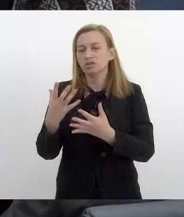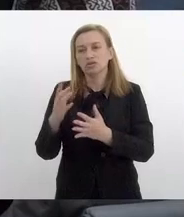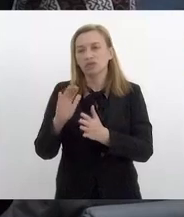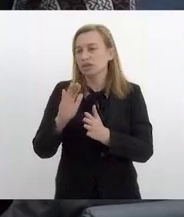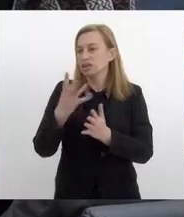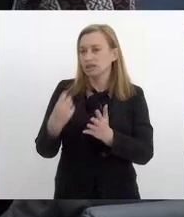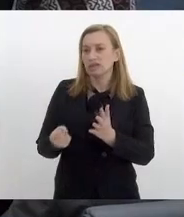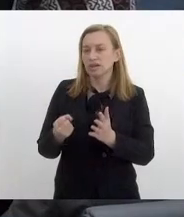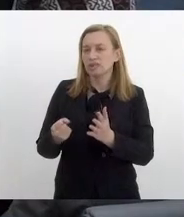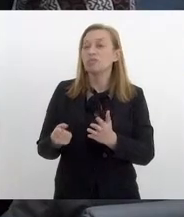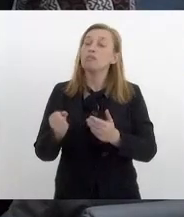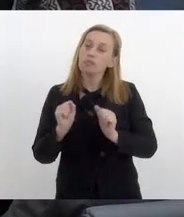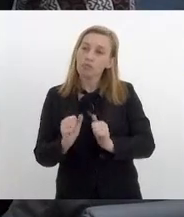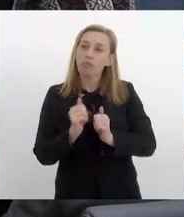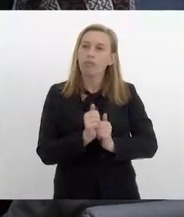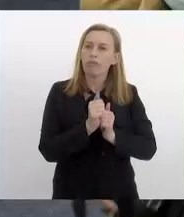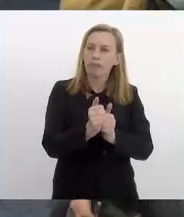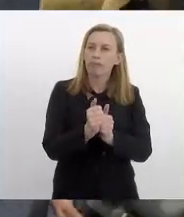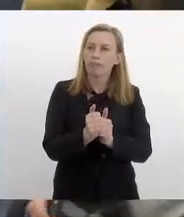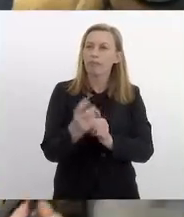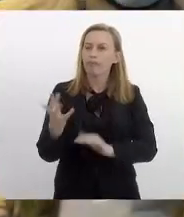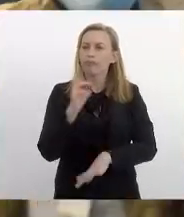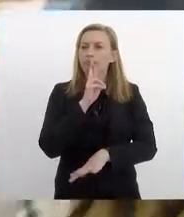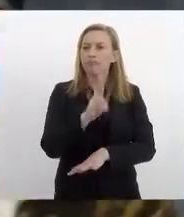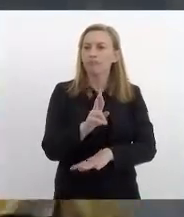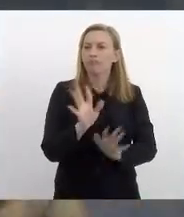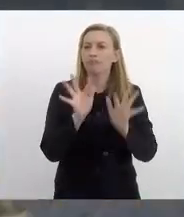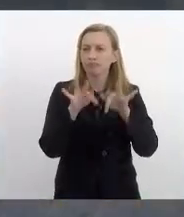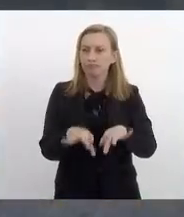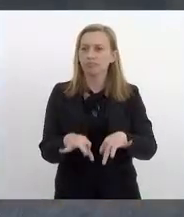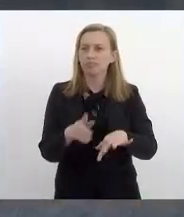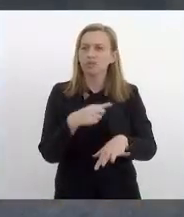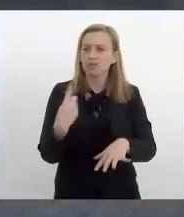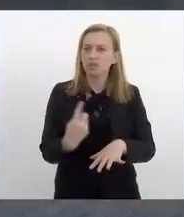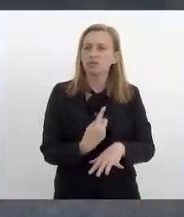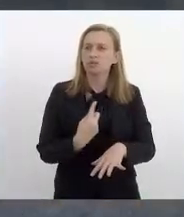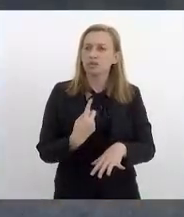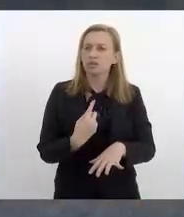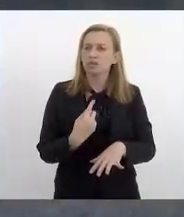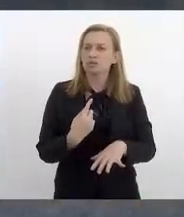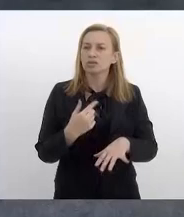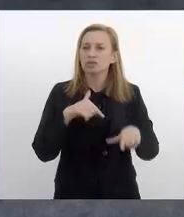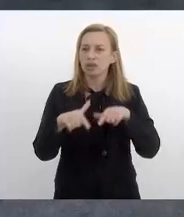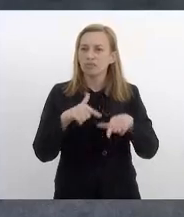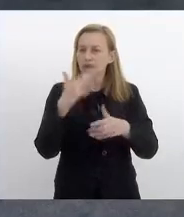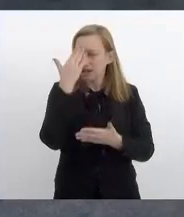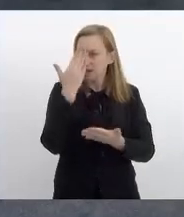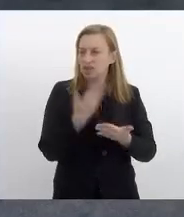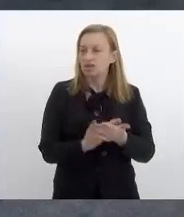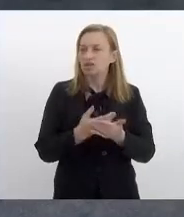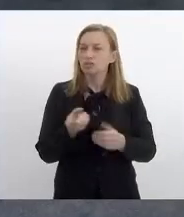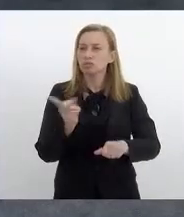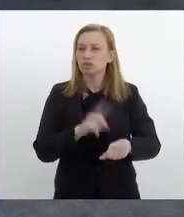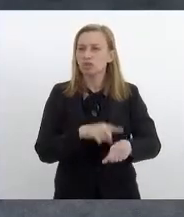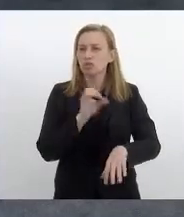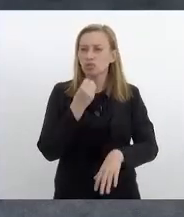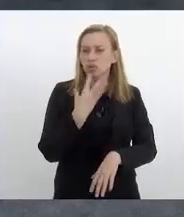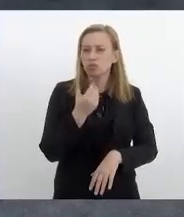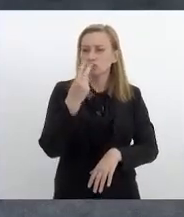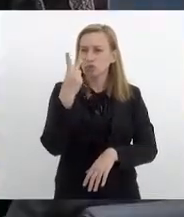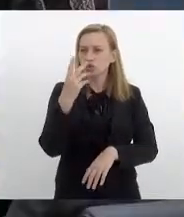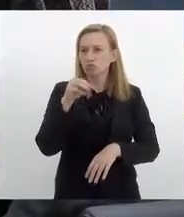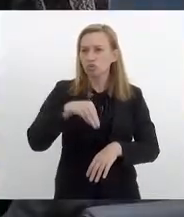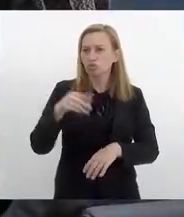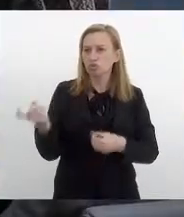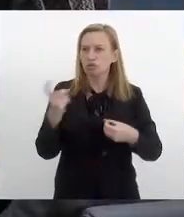essa resposta durante o encaminhamento para que fechemos isso. Da nossa parte, creio, estamos conseguindo chegar a um bom tempo. Em dois minutos eu lhe retorno.